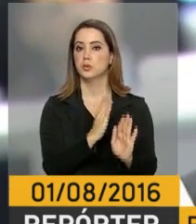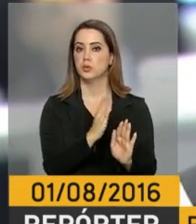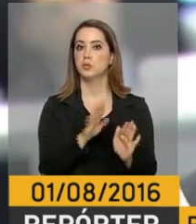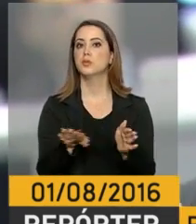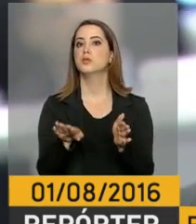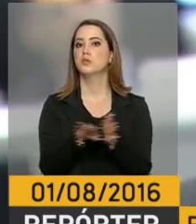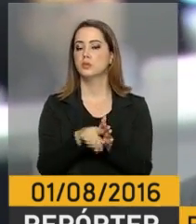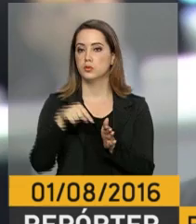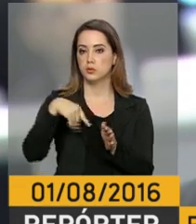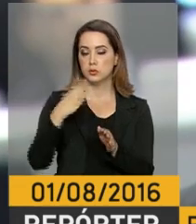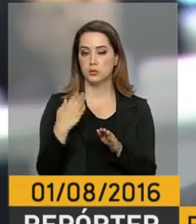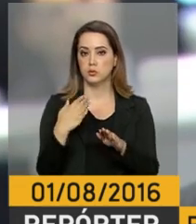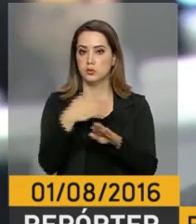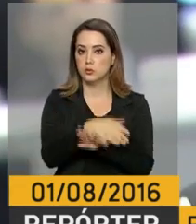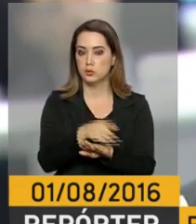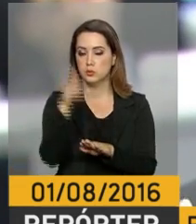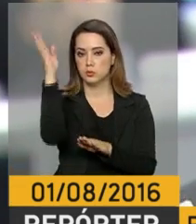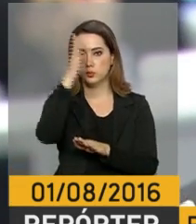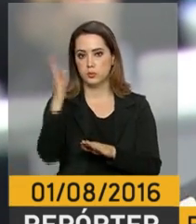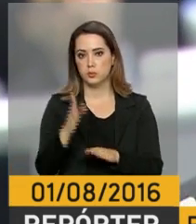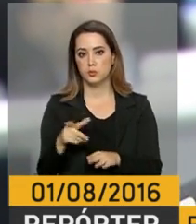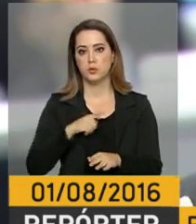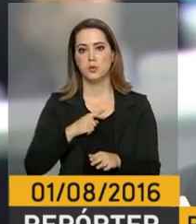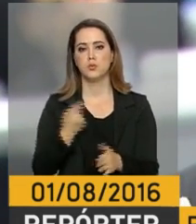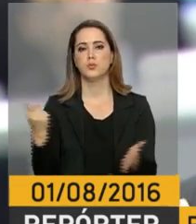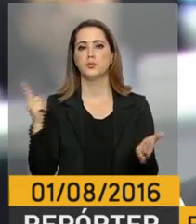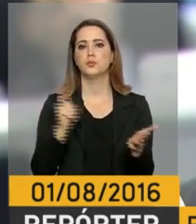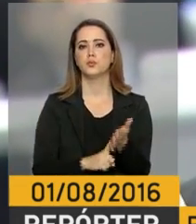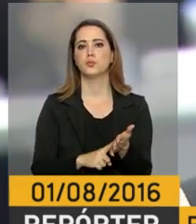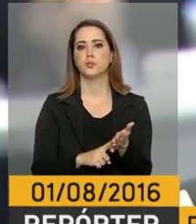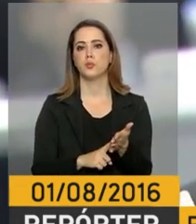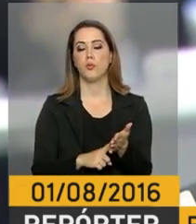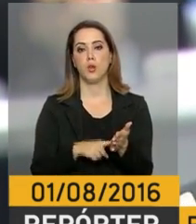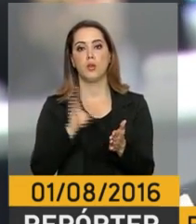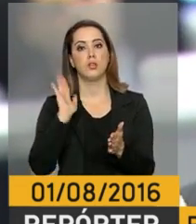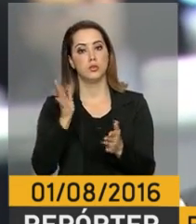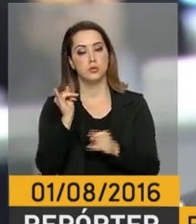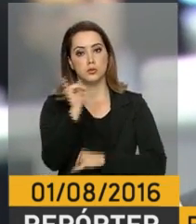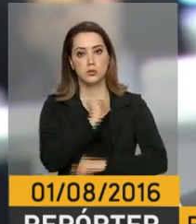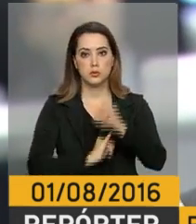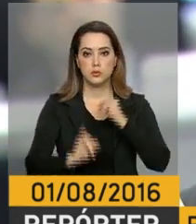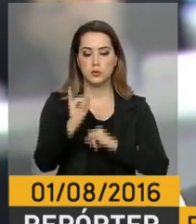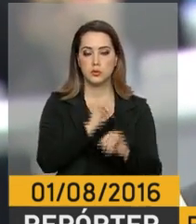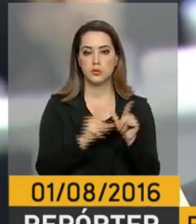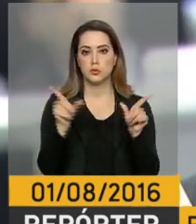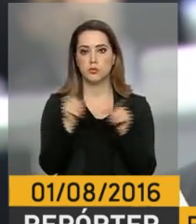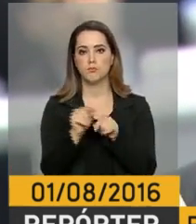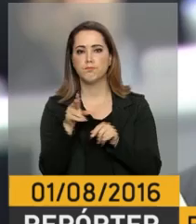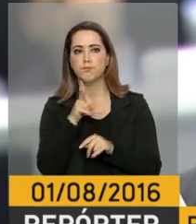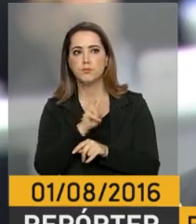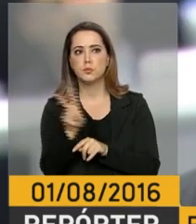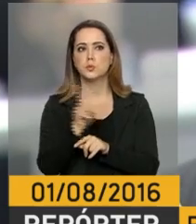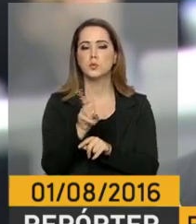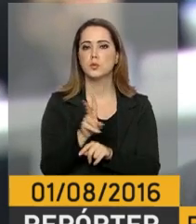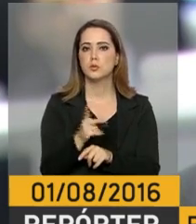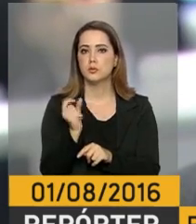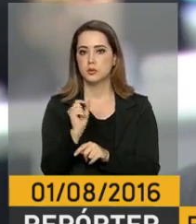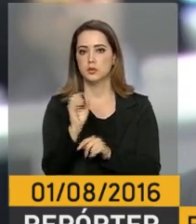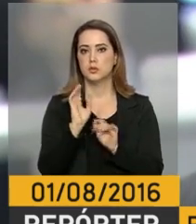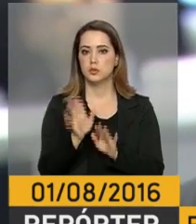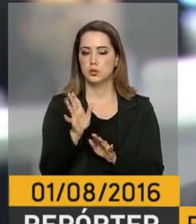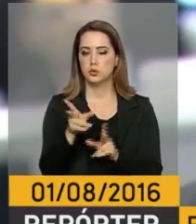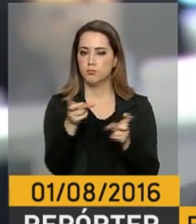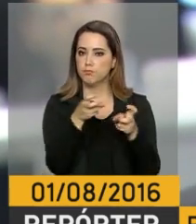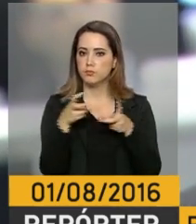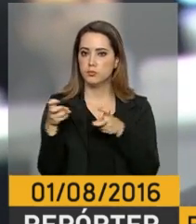imigração, e ao colocar a sua digital, os bancos de dados da Interpol são consultados e se verifica, como